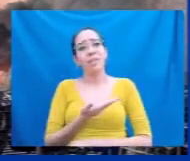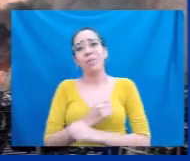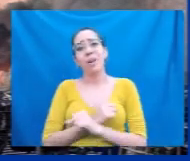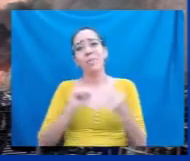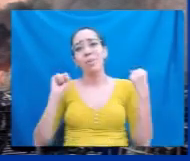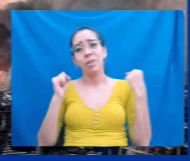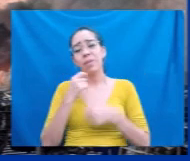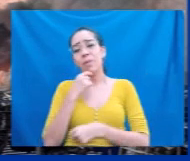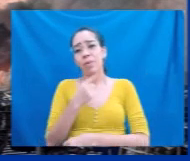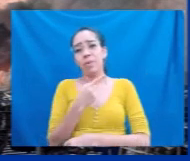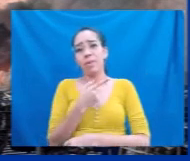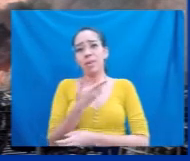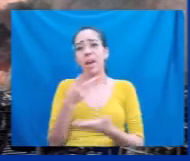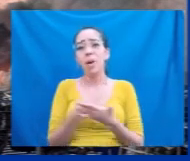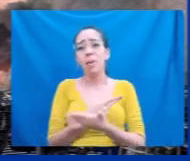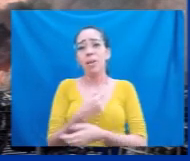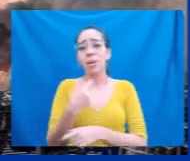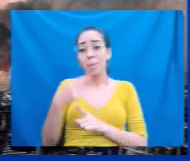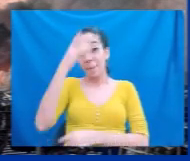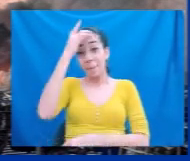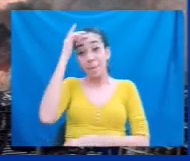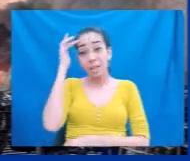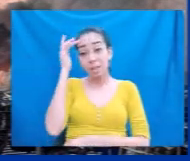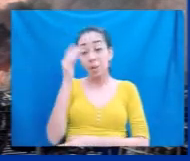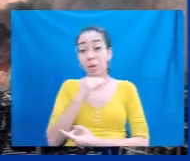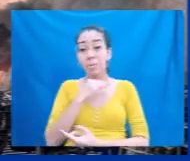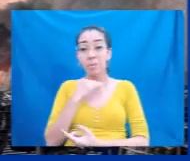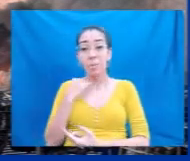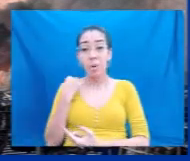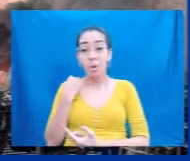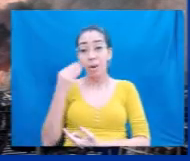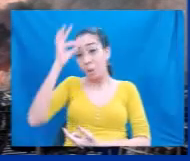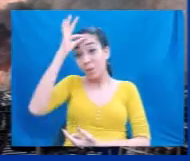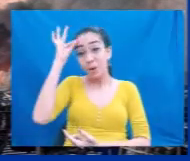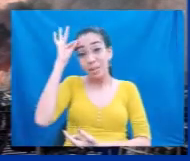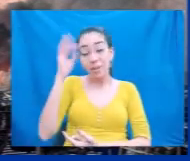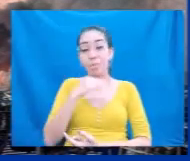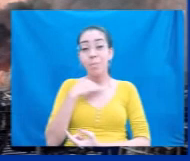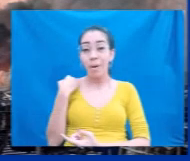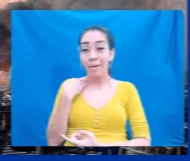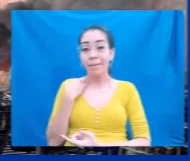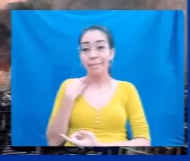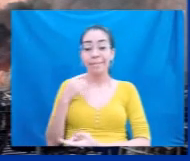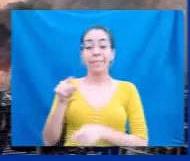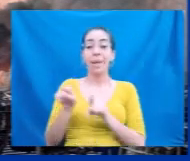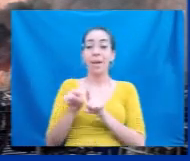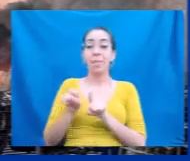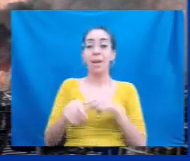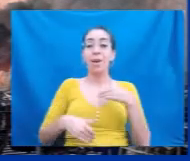inacreditável, né, que pessoas tenham morrido, que nós tenhamos muitas pessoas feridas